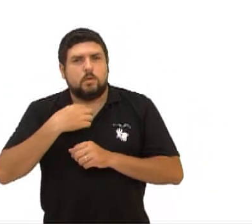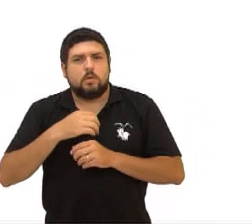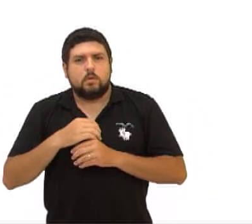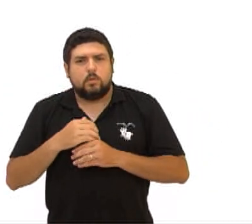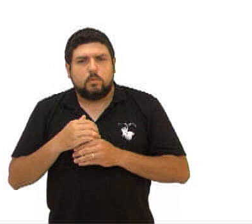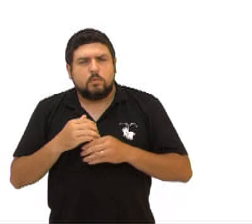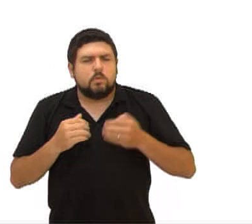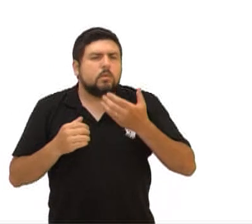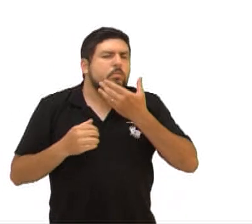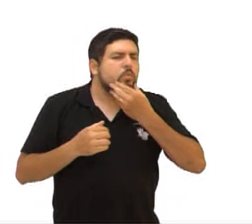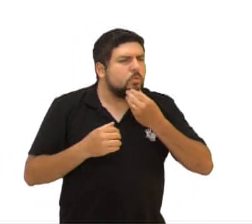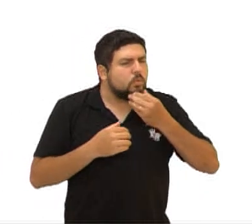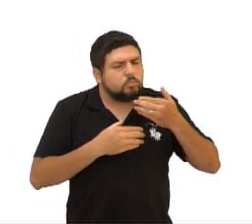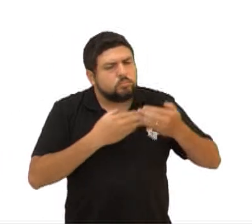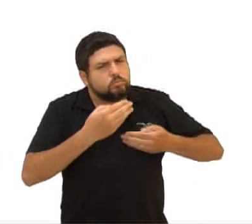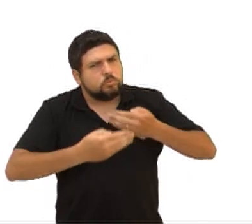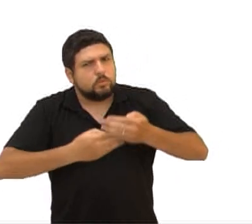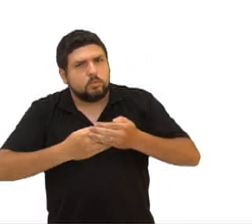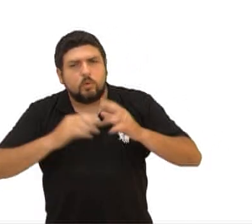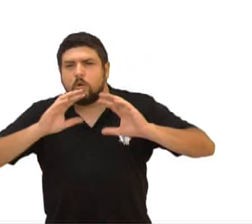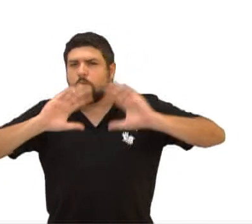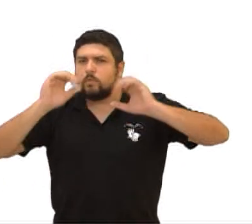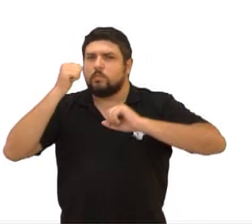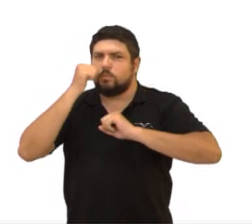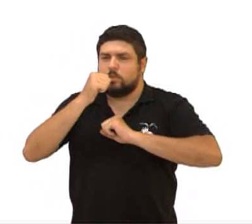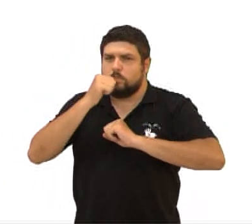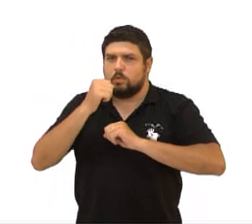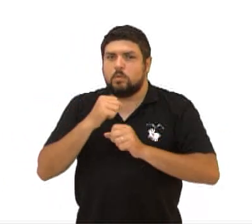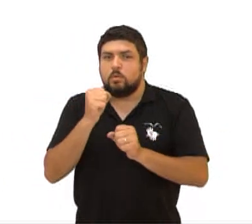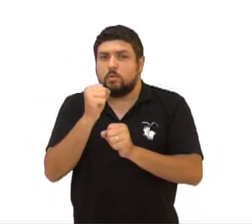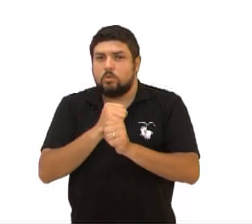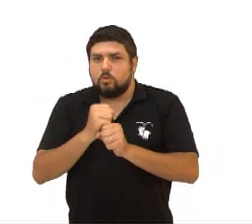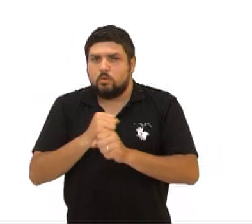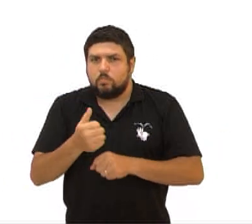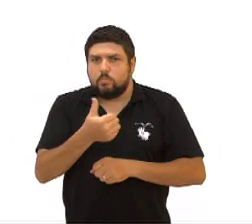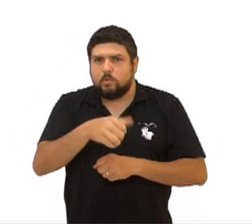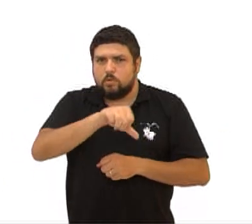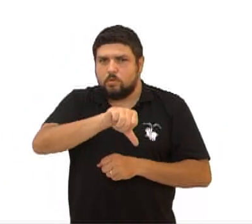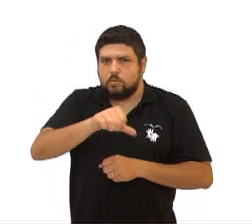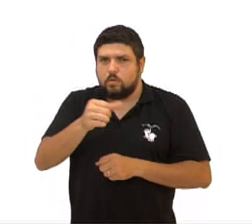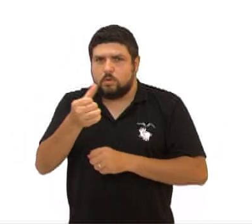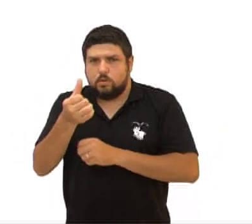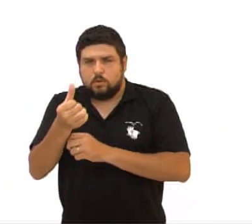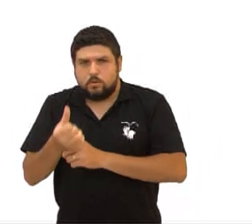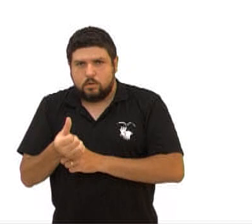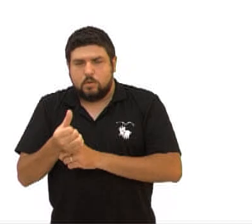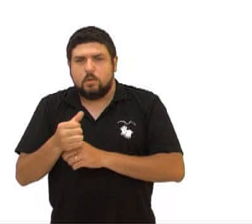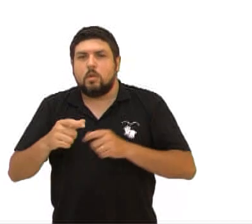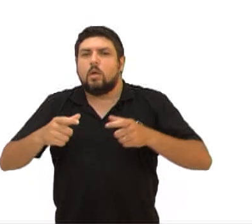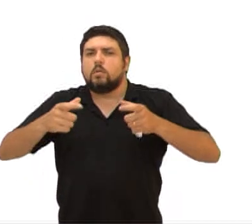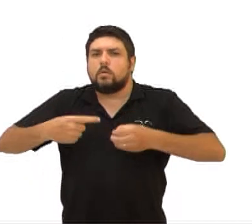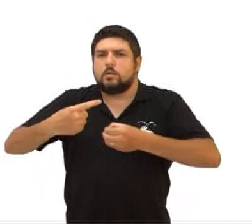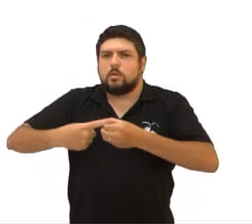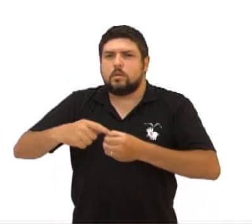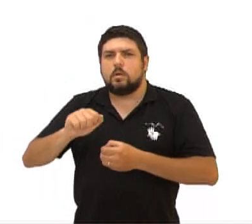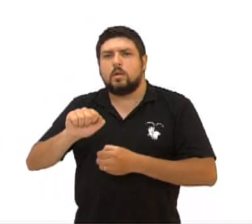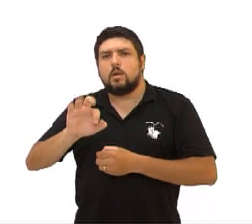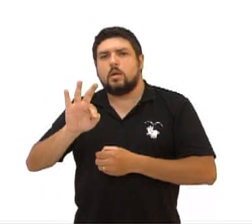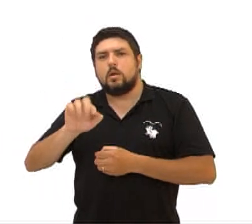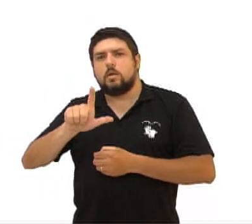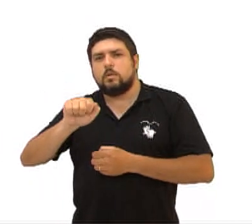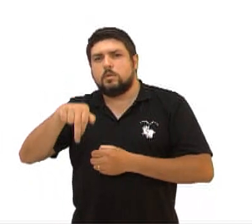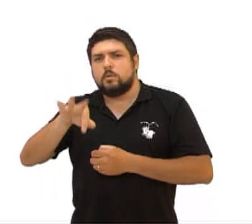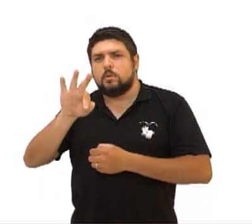pouquinho depois, né? O primeiro resultado aí foi em 96, nos Jogos Olímpicos de Atlanta, né? Medalha de bronze.